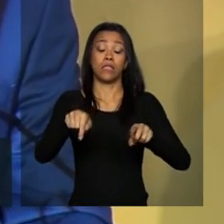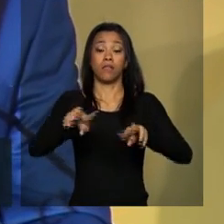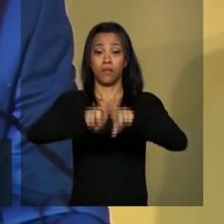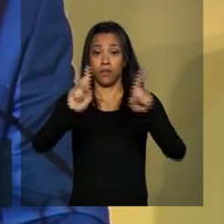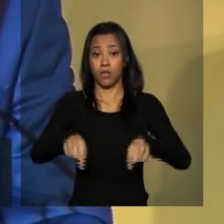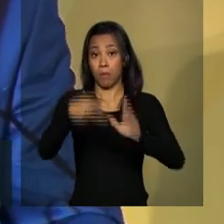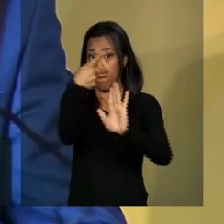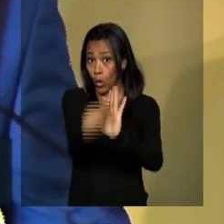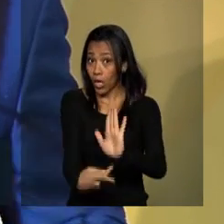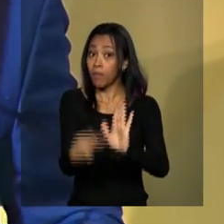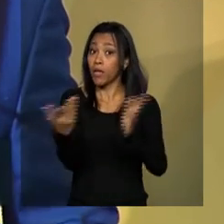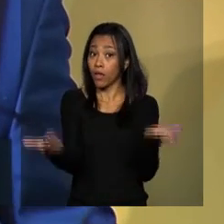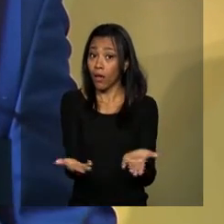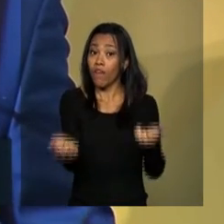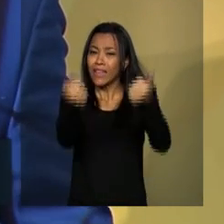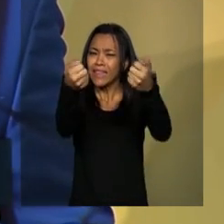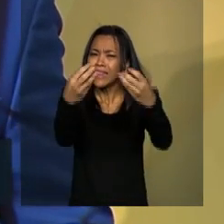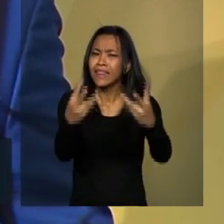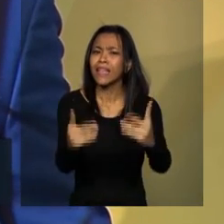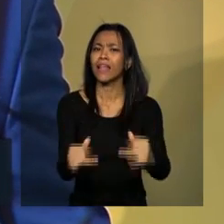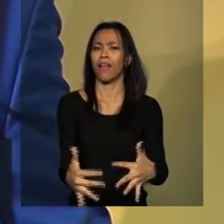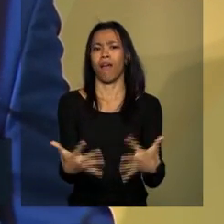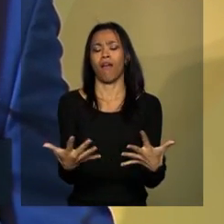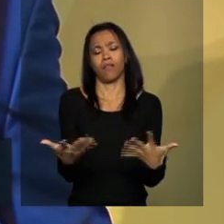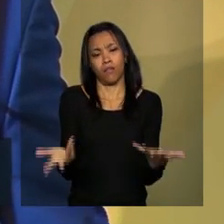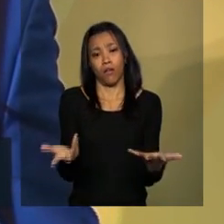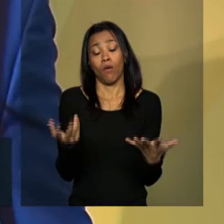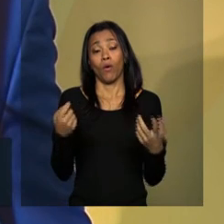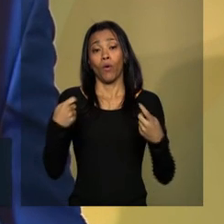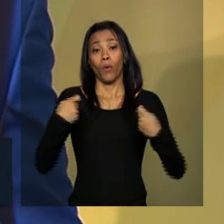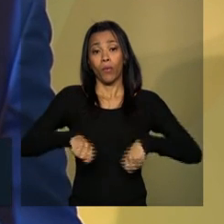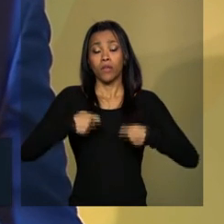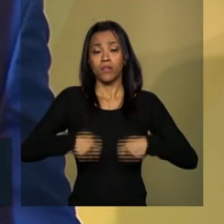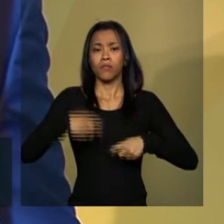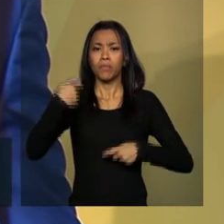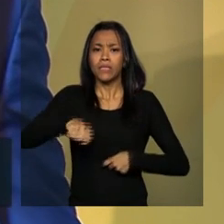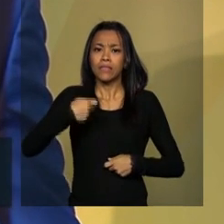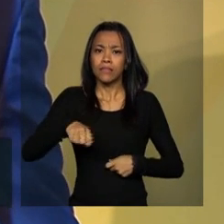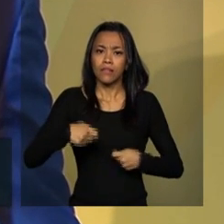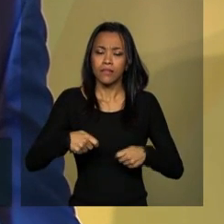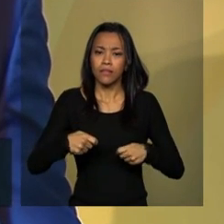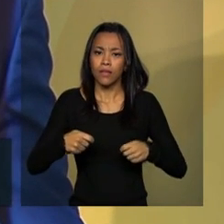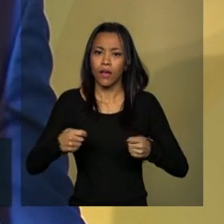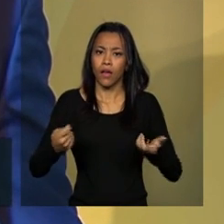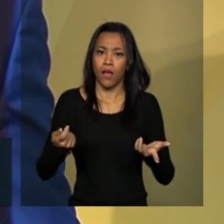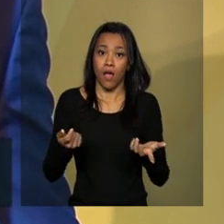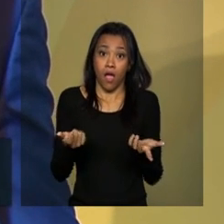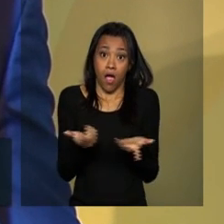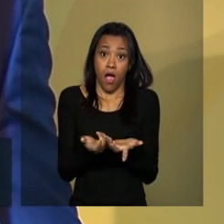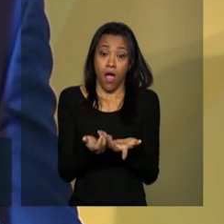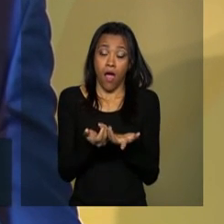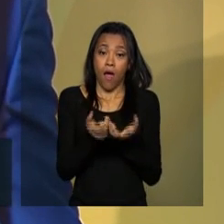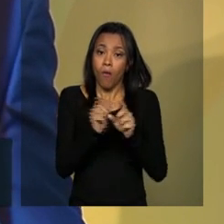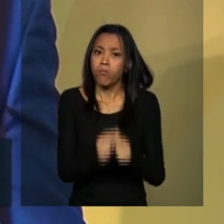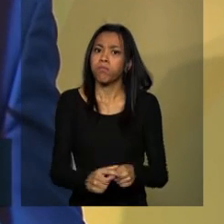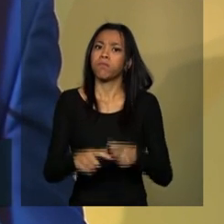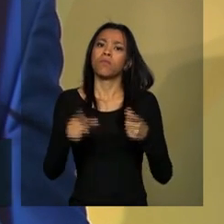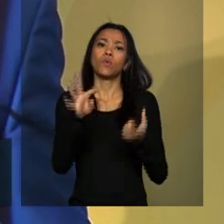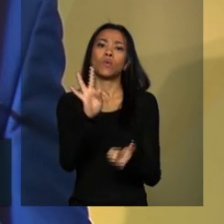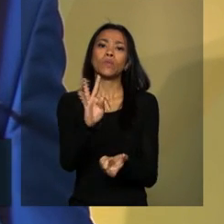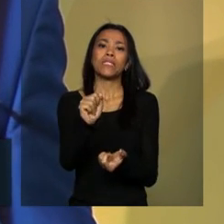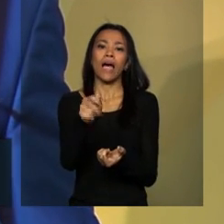vai ser detalhado hoje. O Brasil tem que aumentar a taxa de investimentos, o percentual do